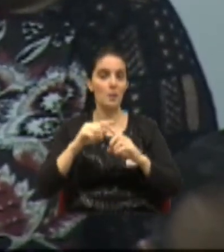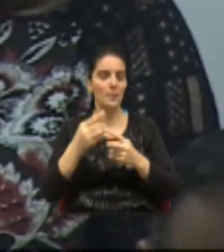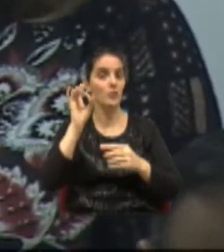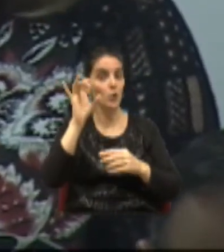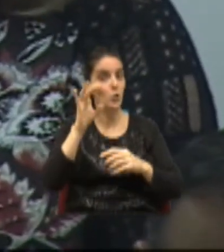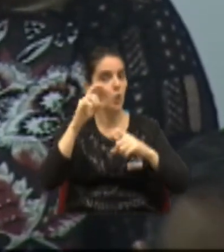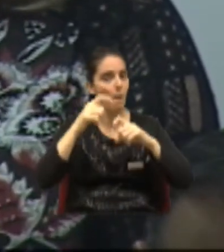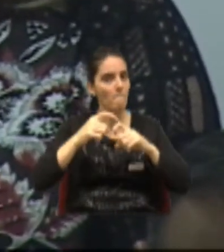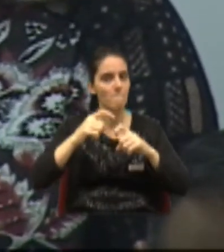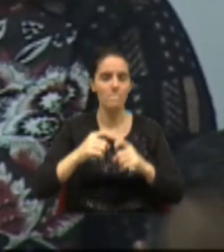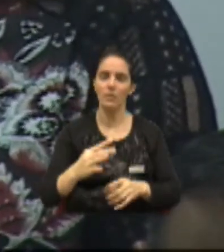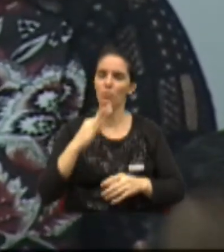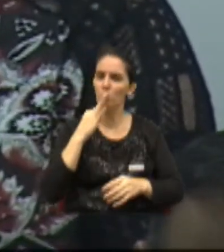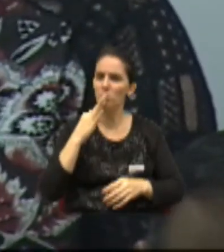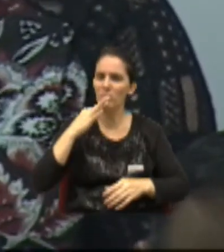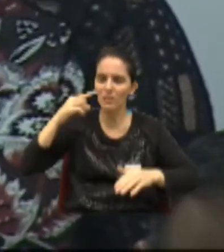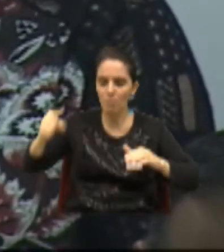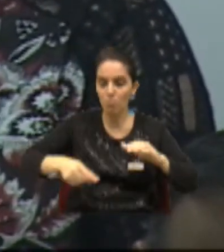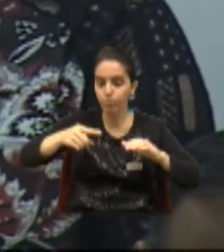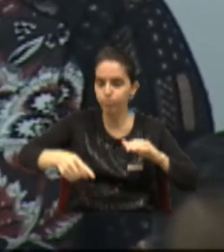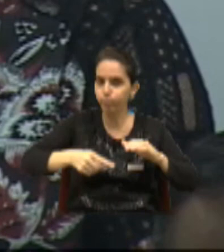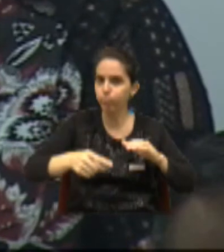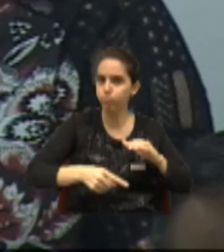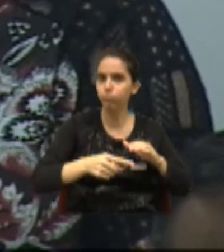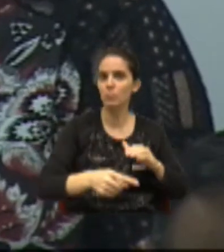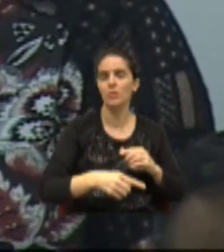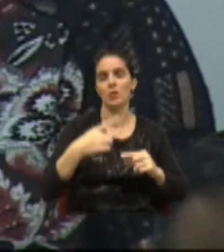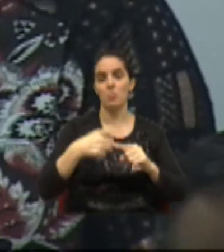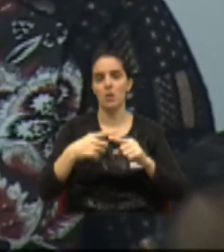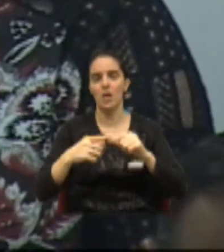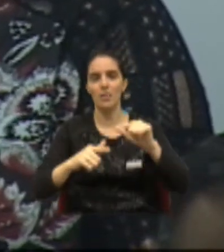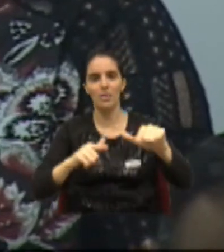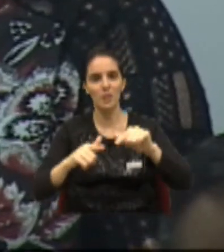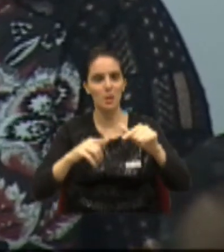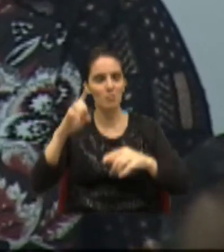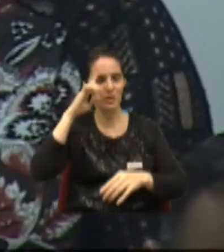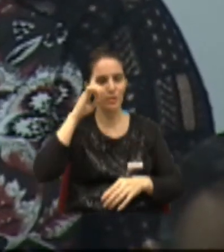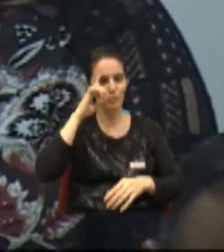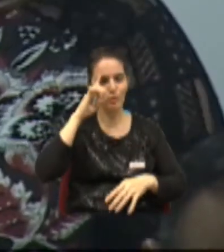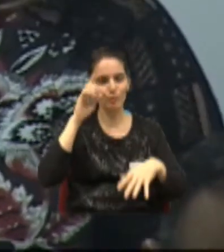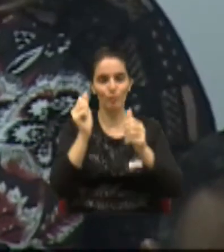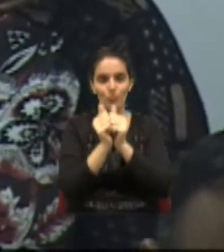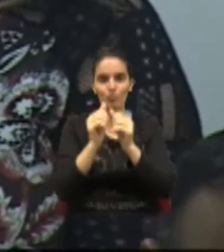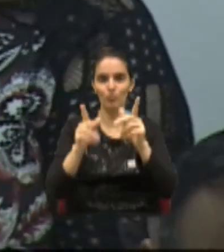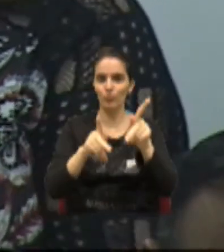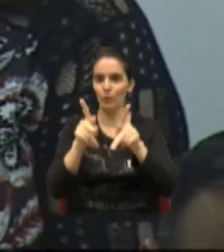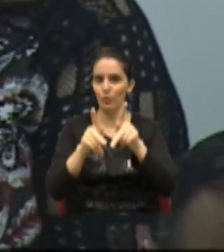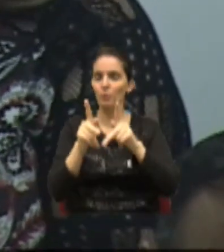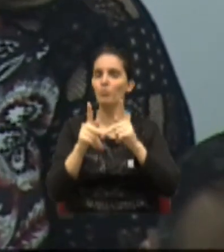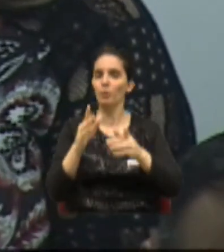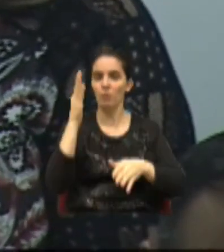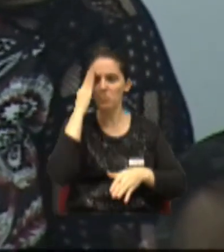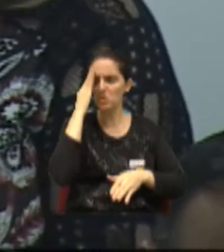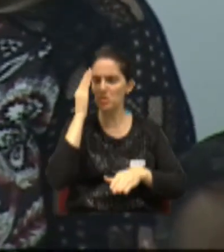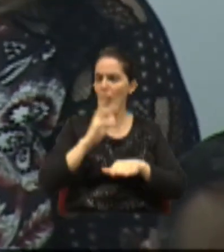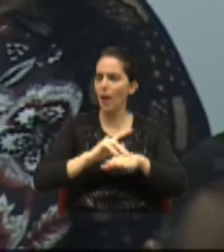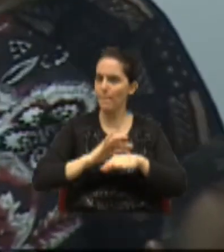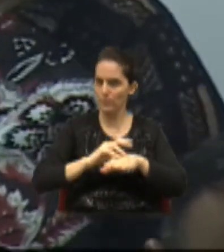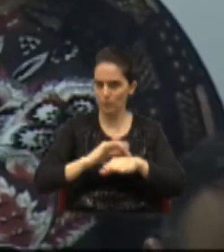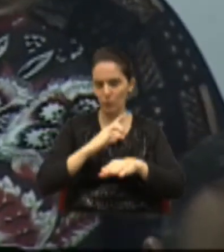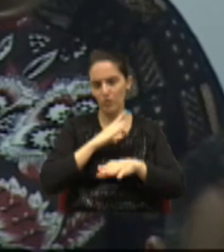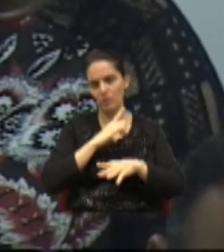vocês vivem o dia a dia, vocês estão ligados à população e às doenças, né, que